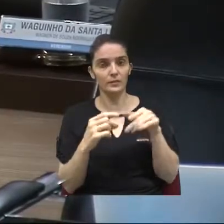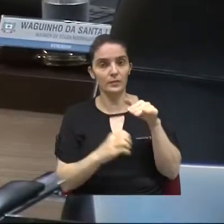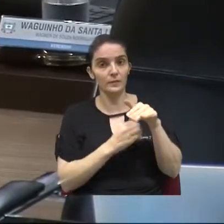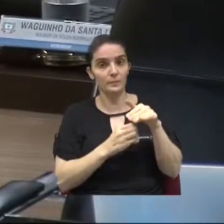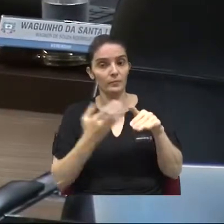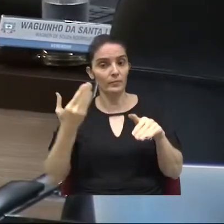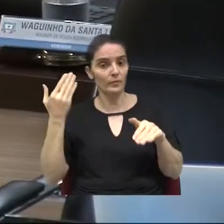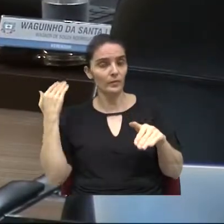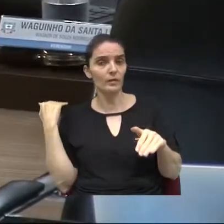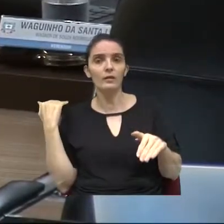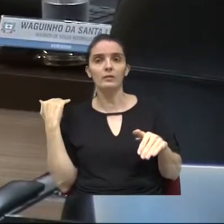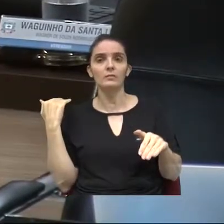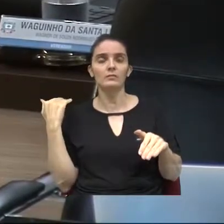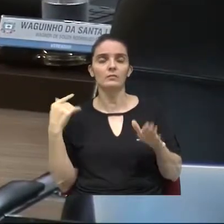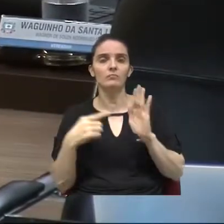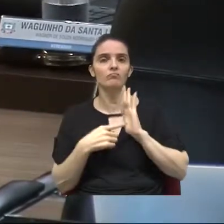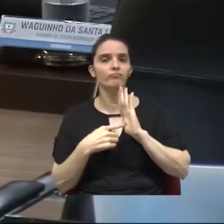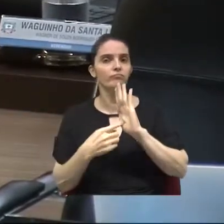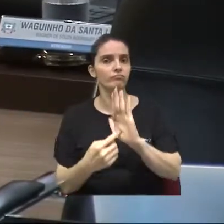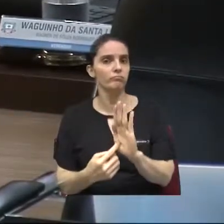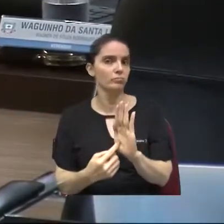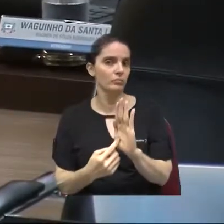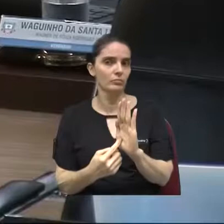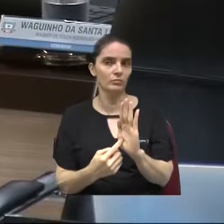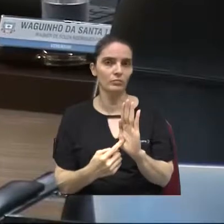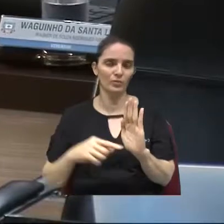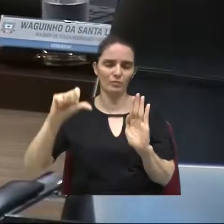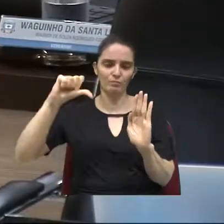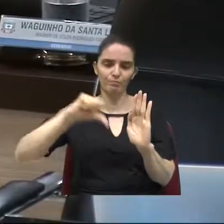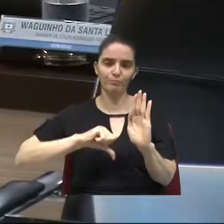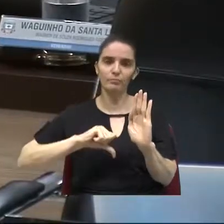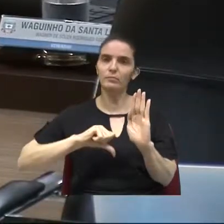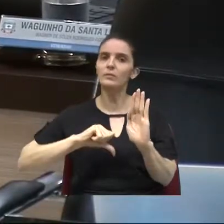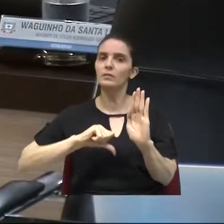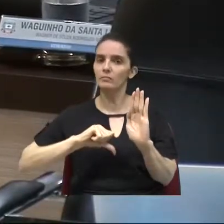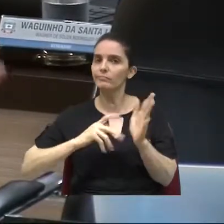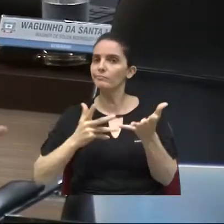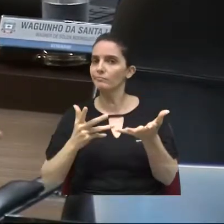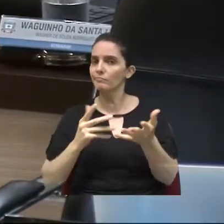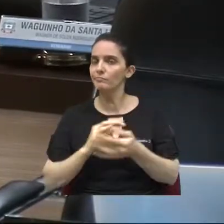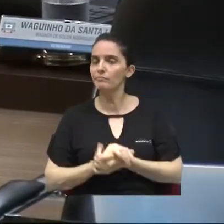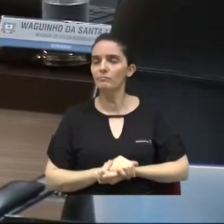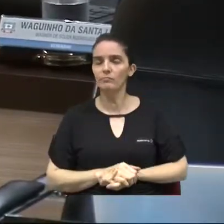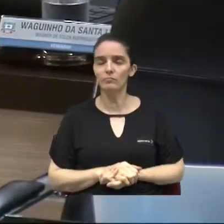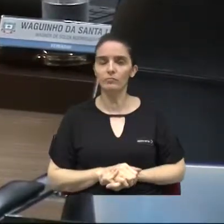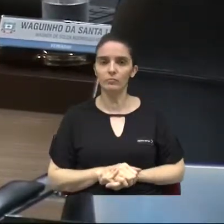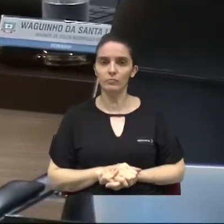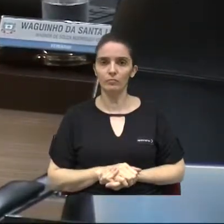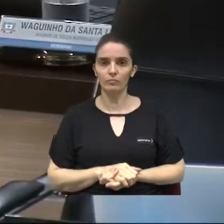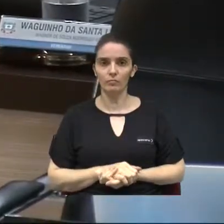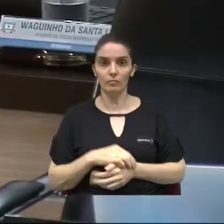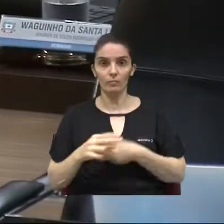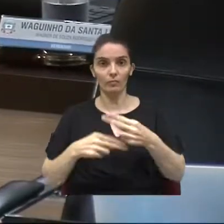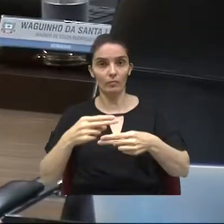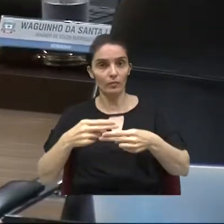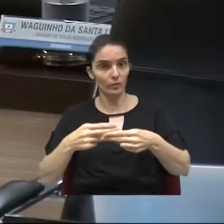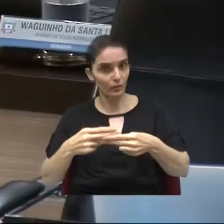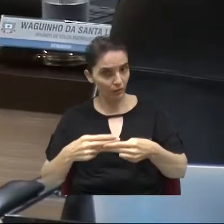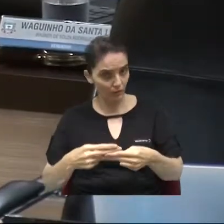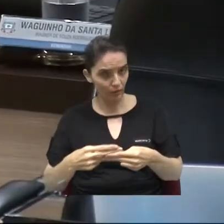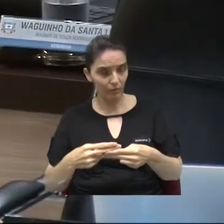serviços mostrou ser insuficiente no cumprimento. Diante